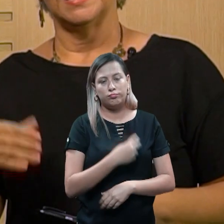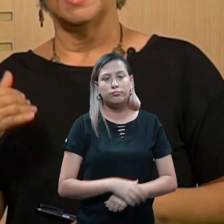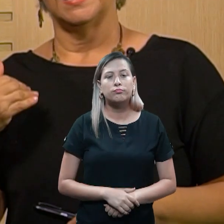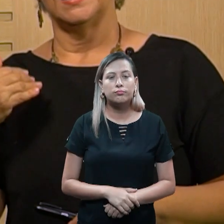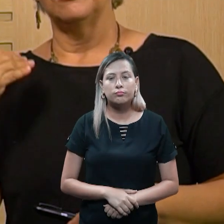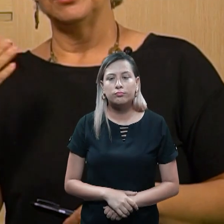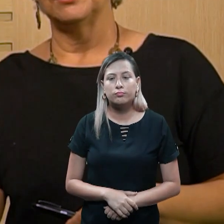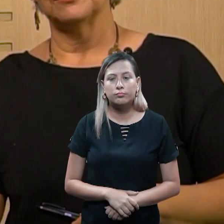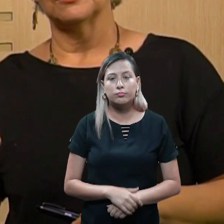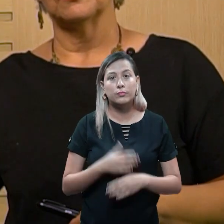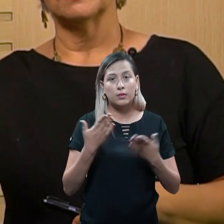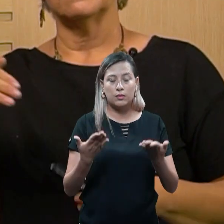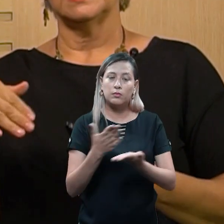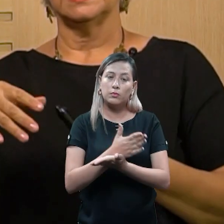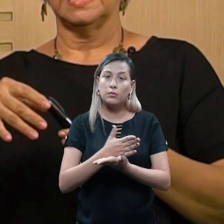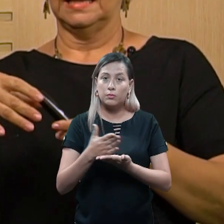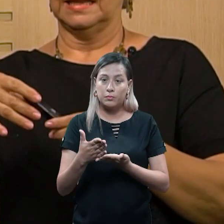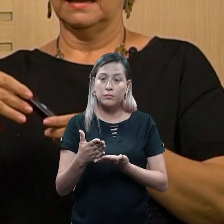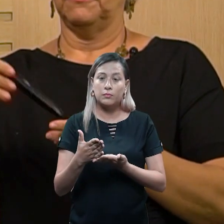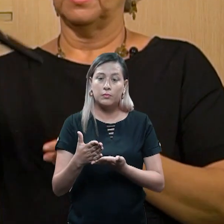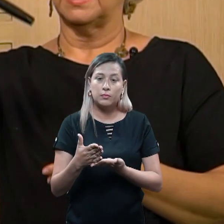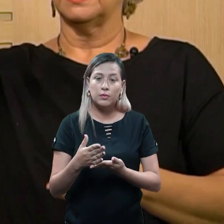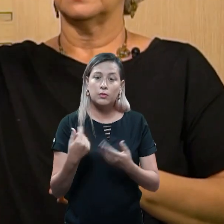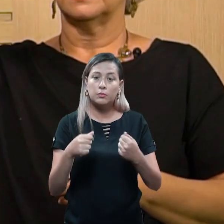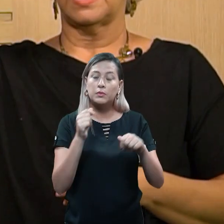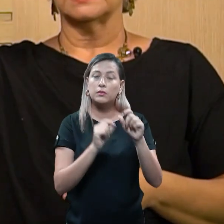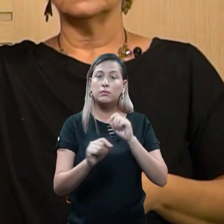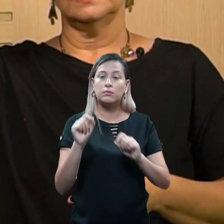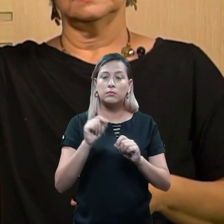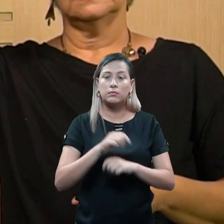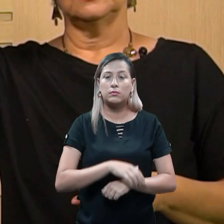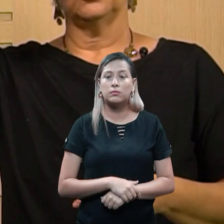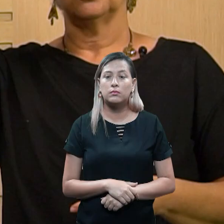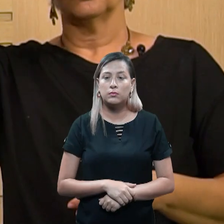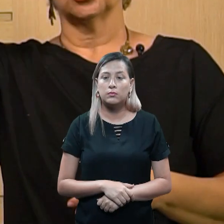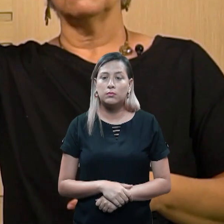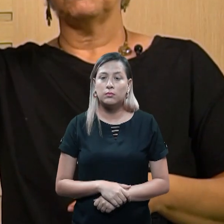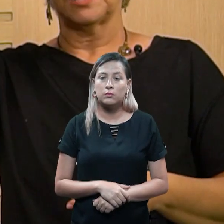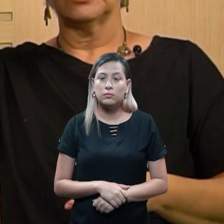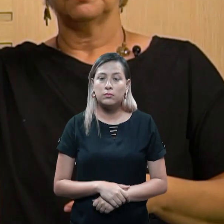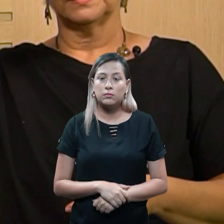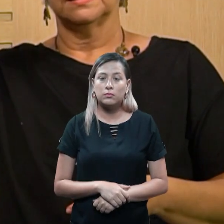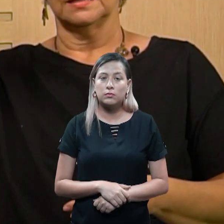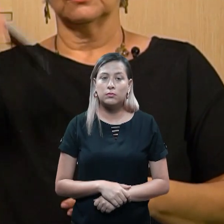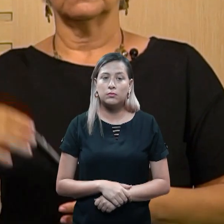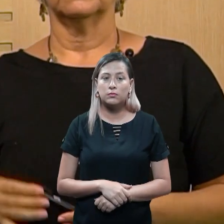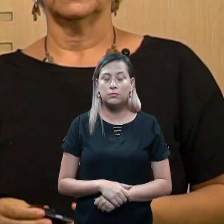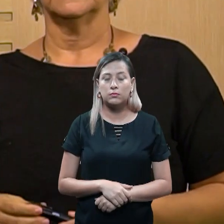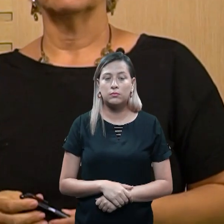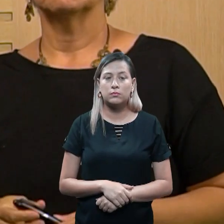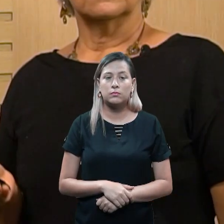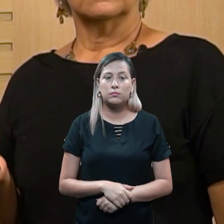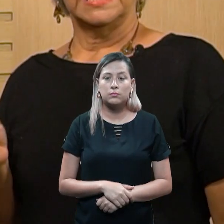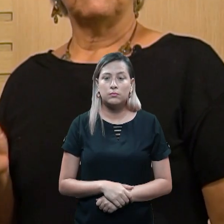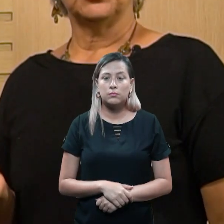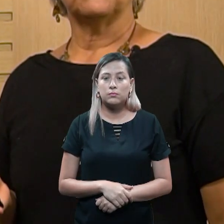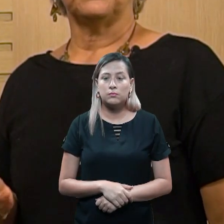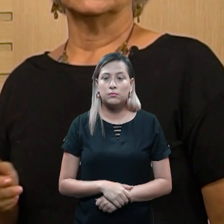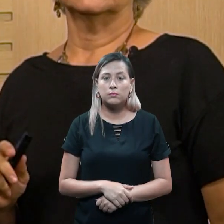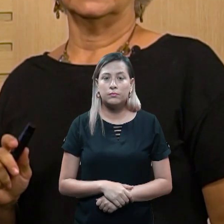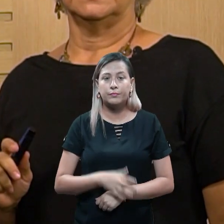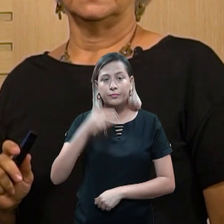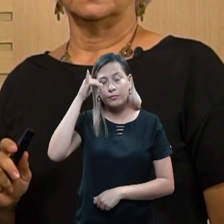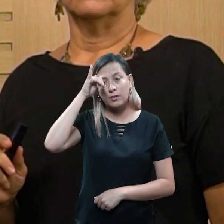ponto no início da sobrancelha, ele tem que ficar assim nesse sentido, chanfrado para dentro, certo?